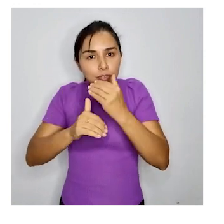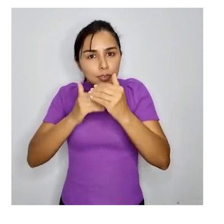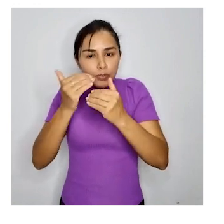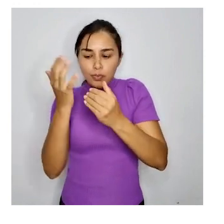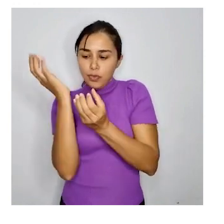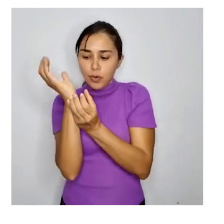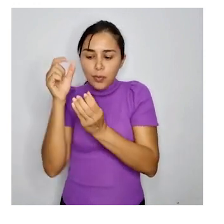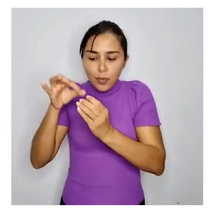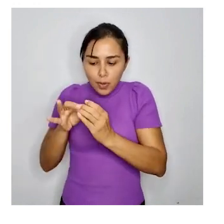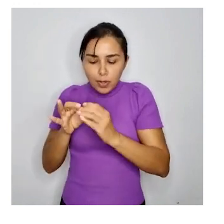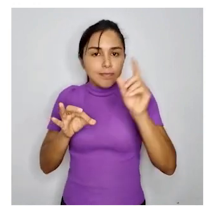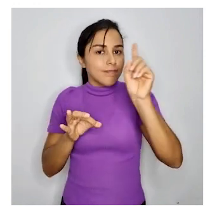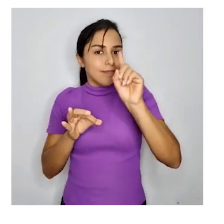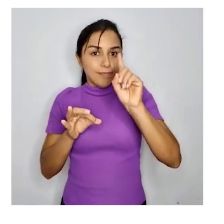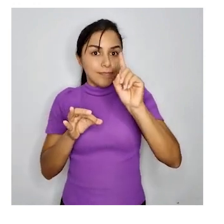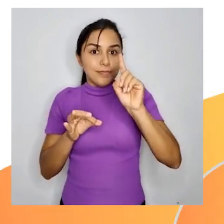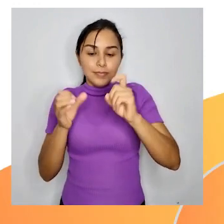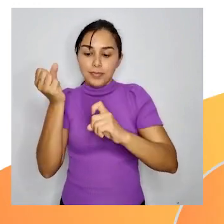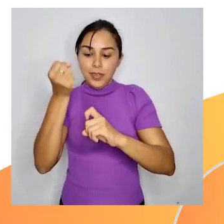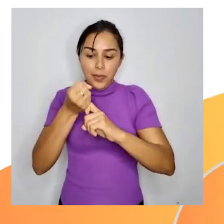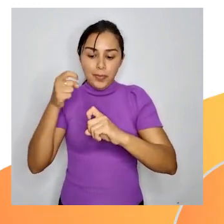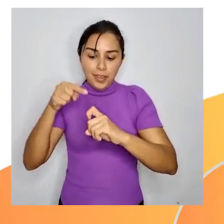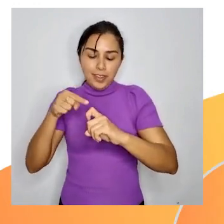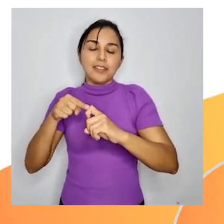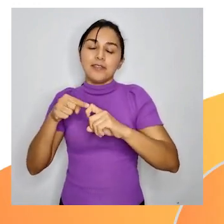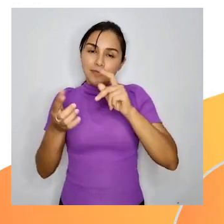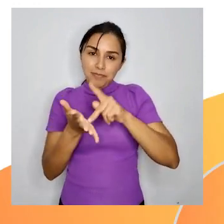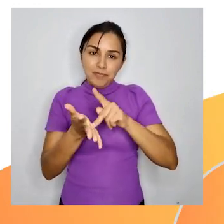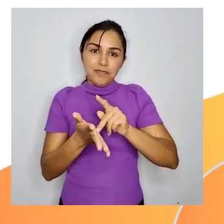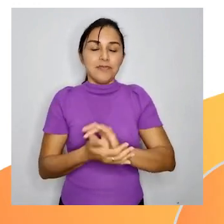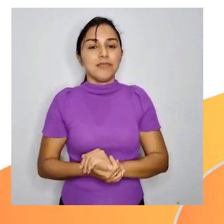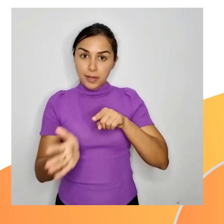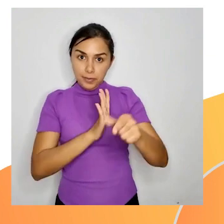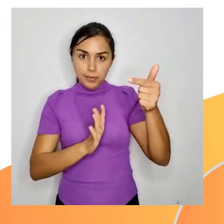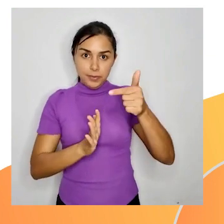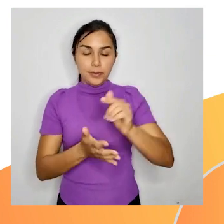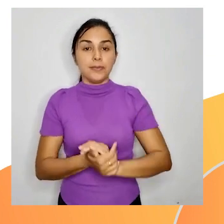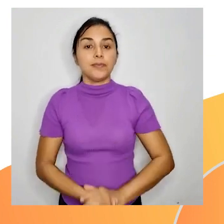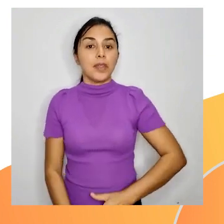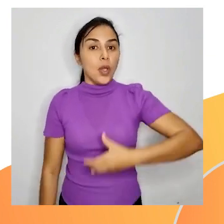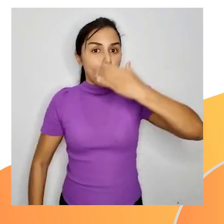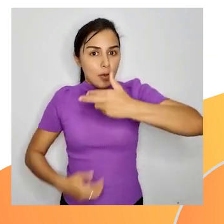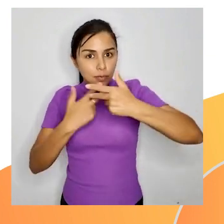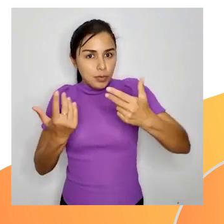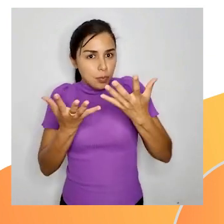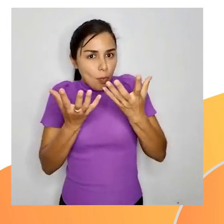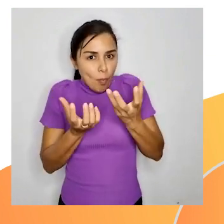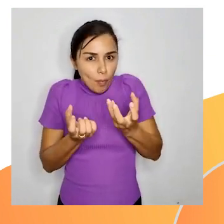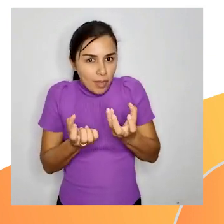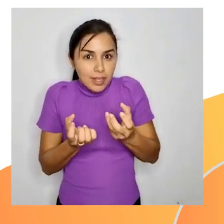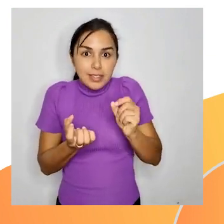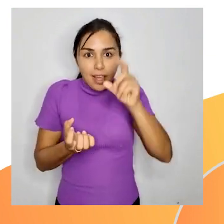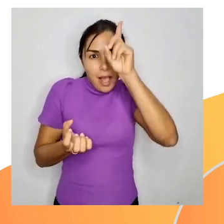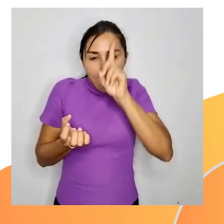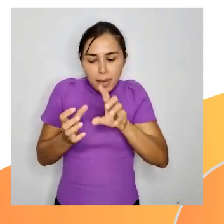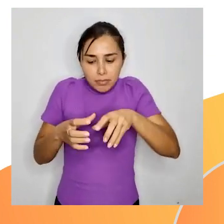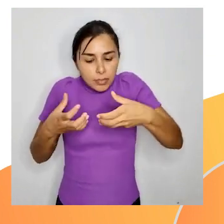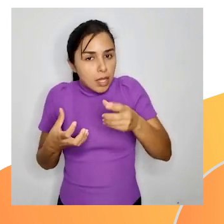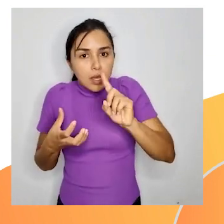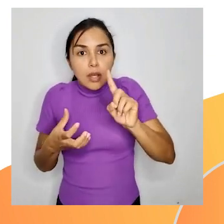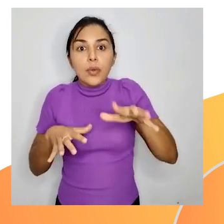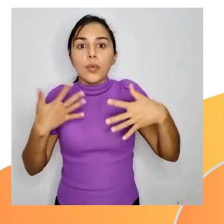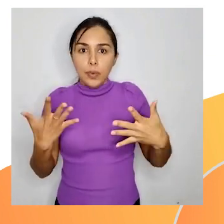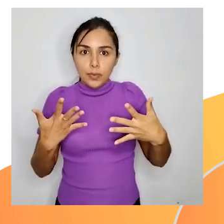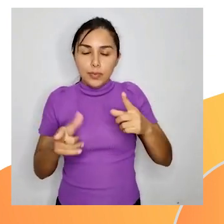do caju é a castanha do caju. 2. O fruto seco que não se abre quando maduro é chamado de